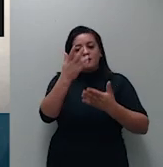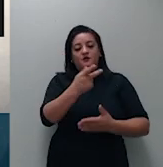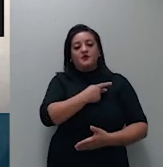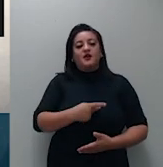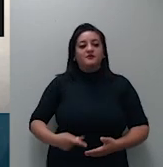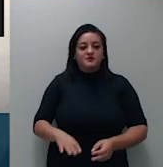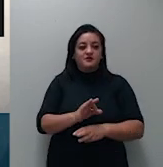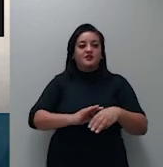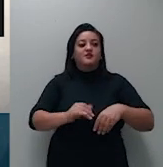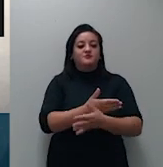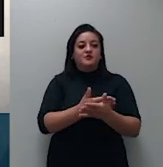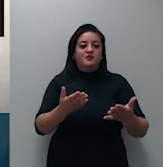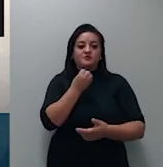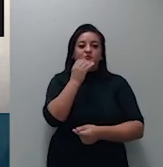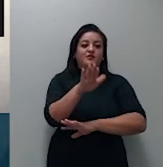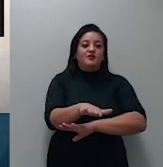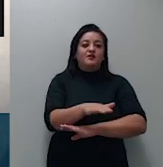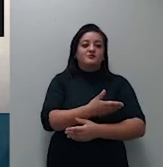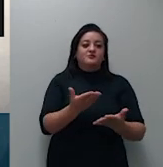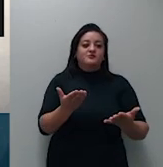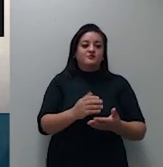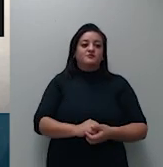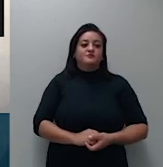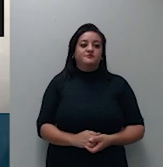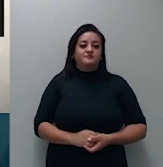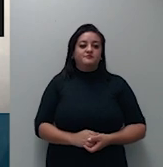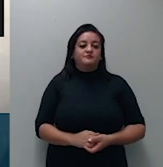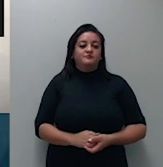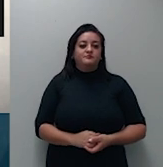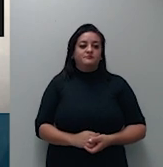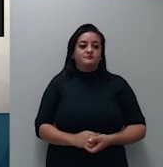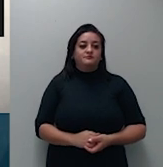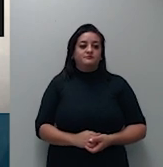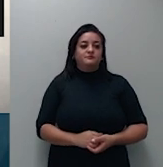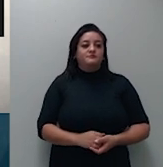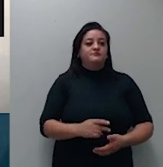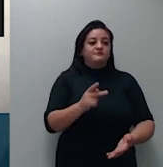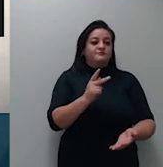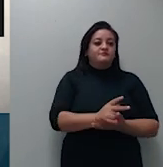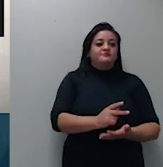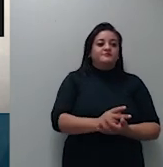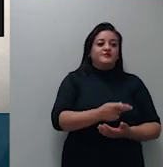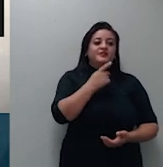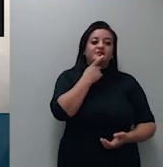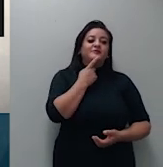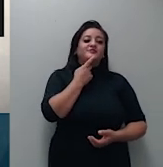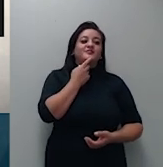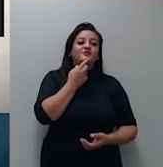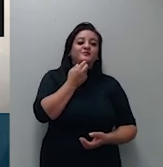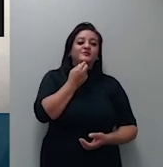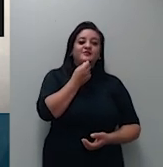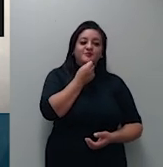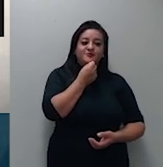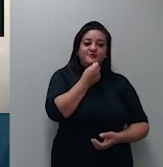Muito obrigado boa tarde na sequência